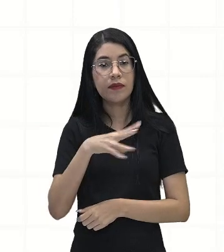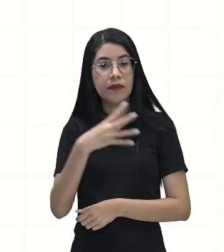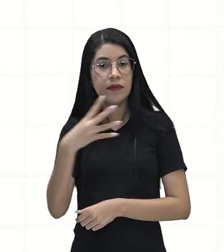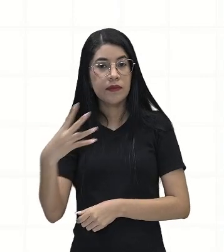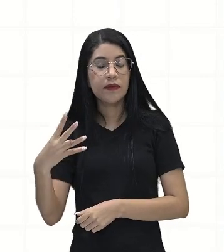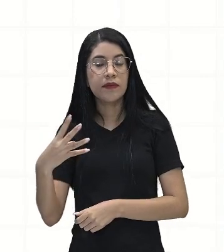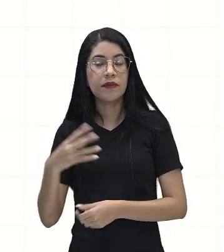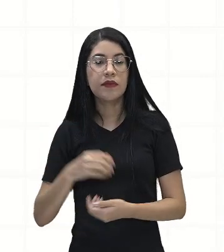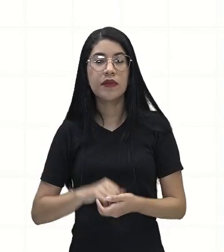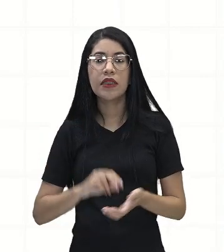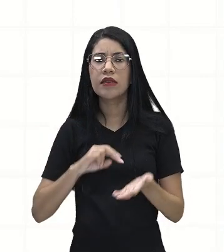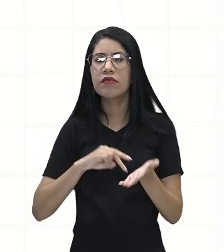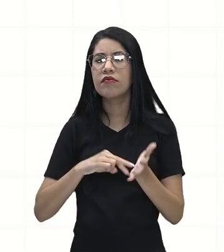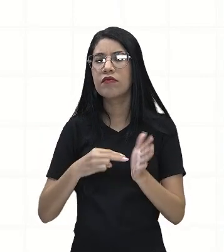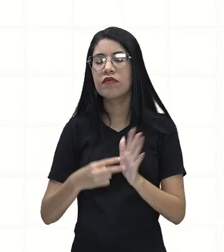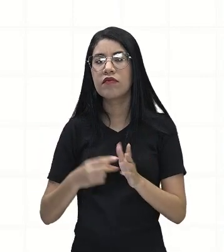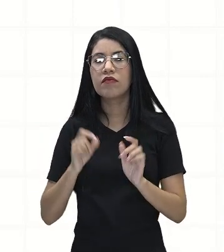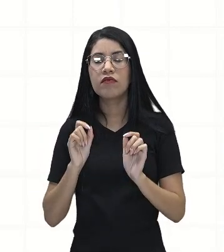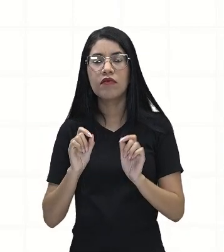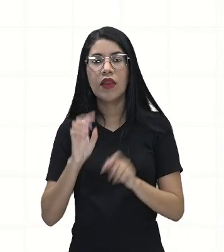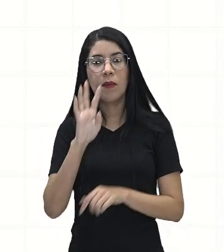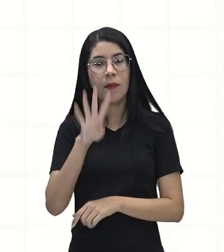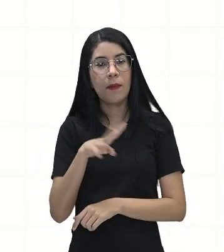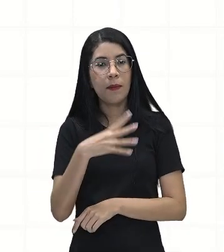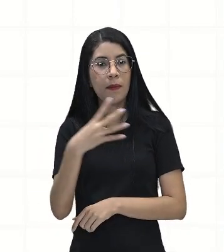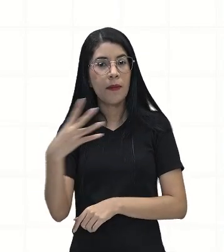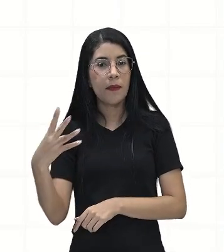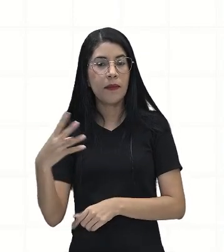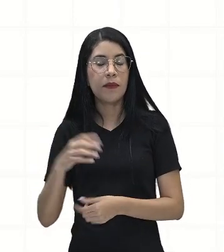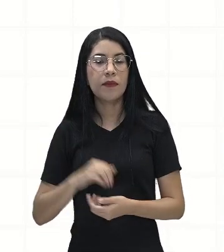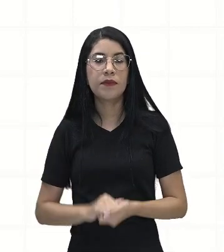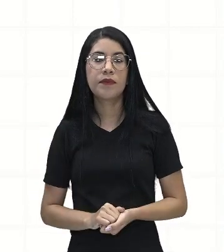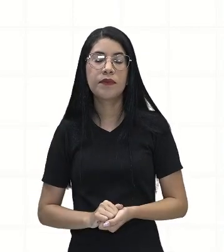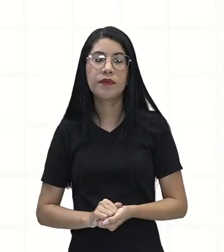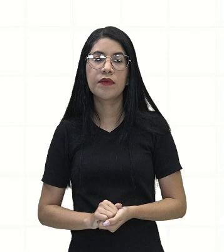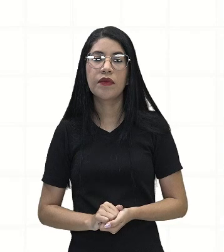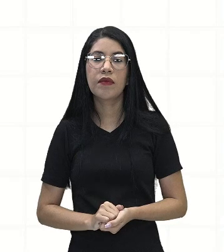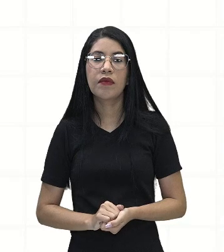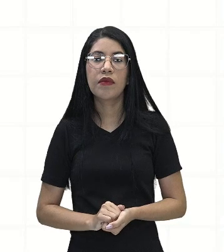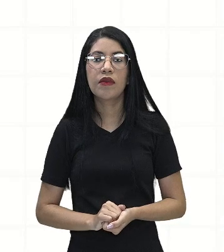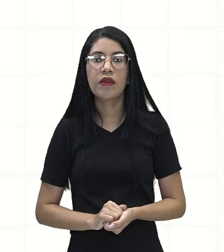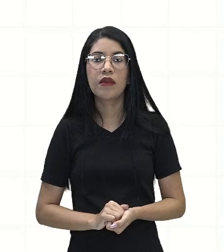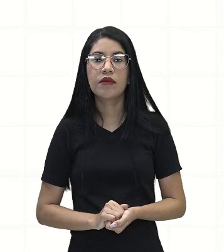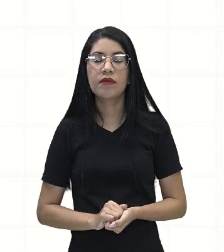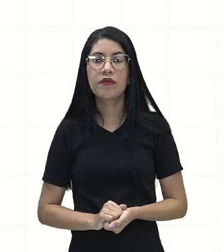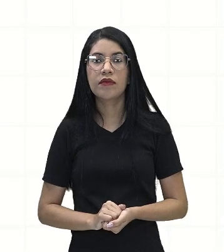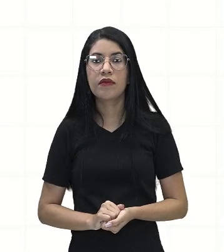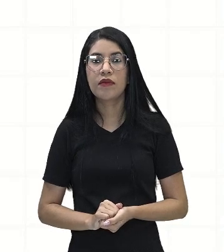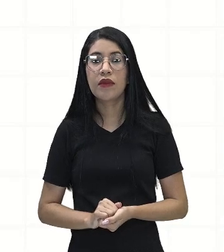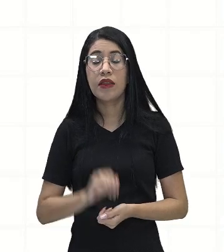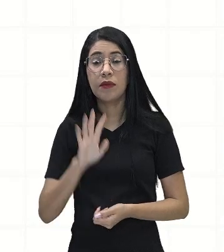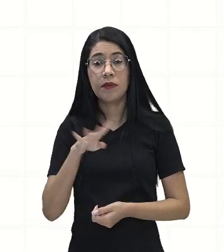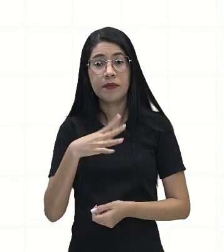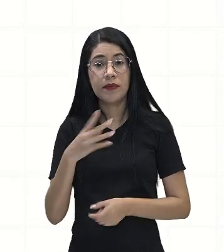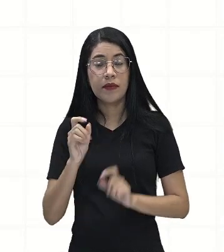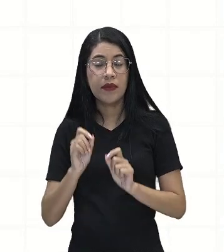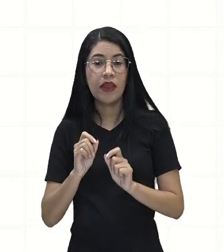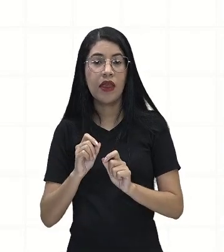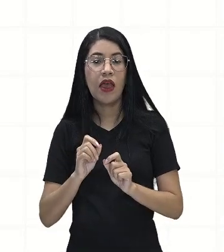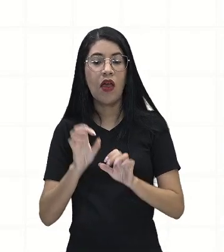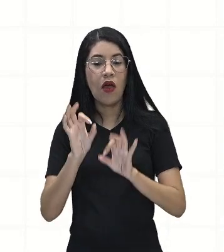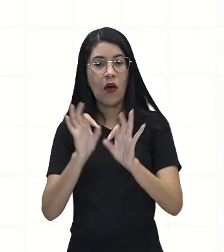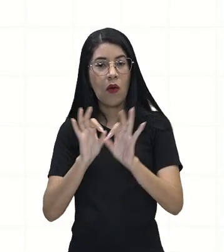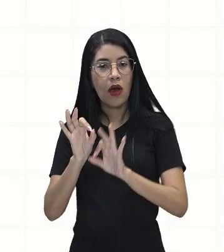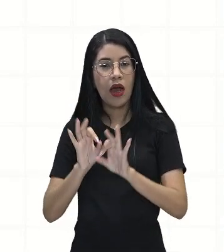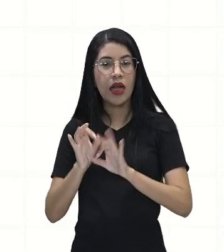O que é uma tabela? Uma tabela, ela é uma estrutura de dados que vai